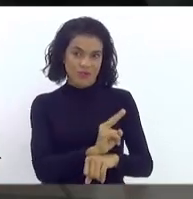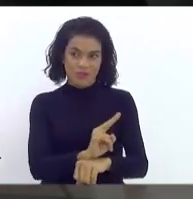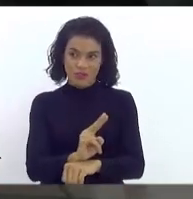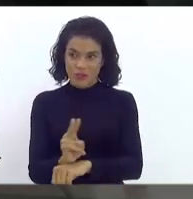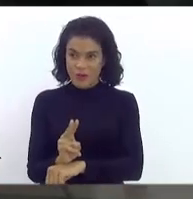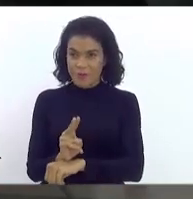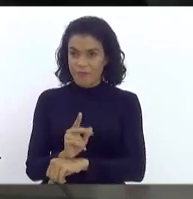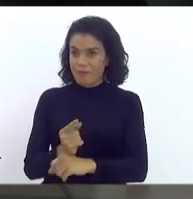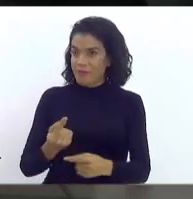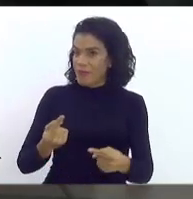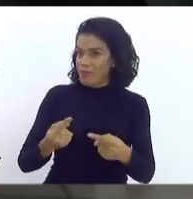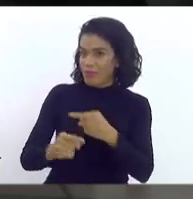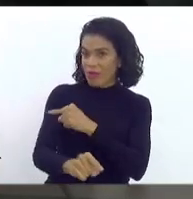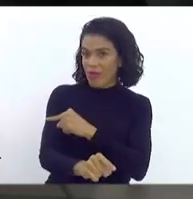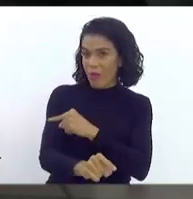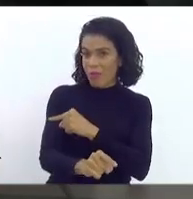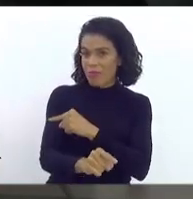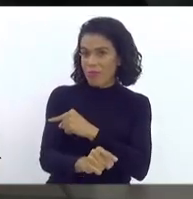é contra